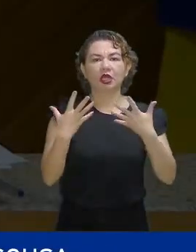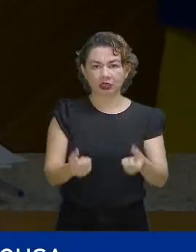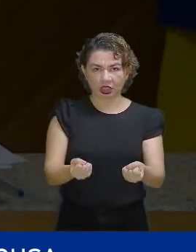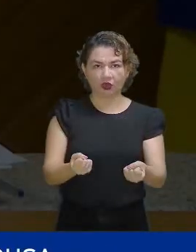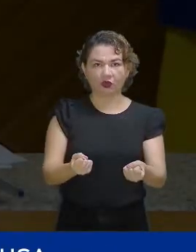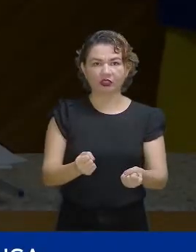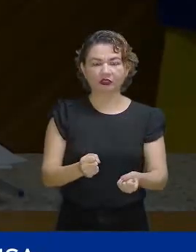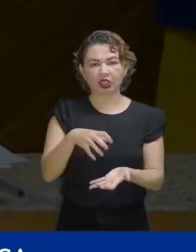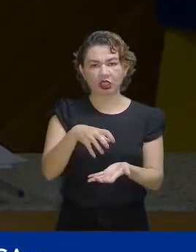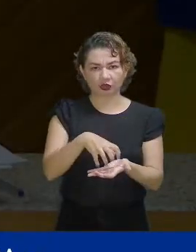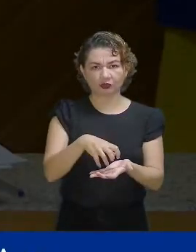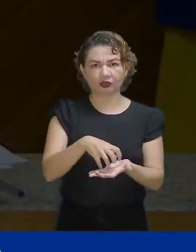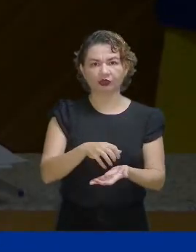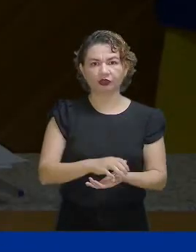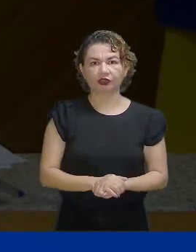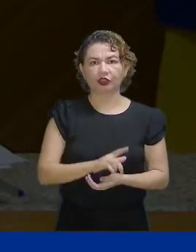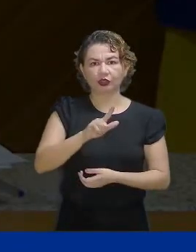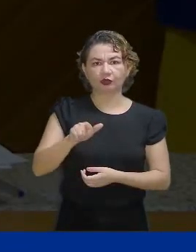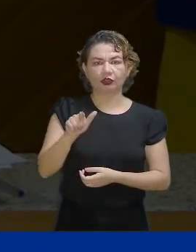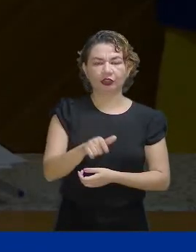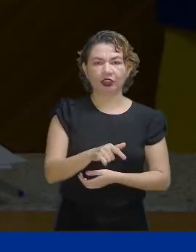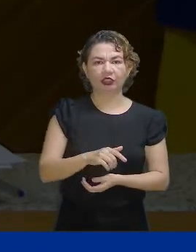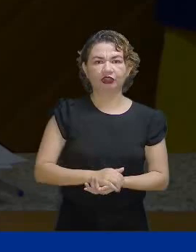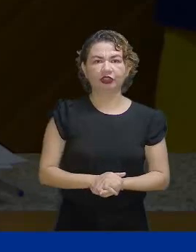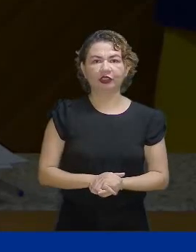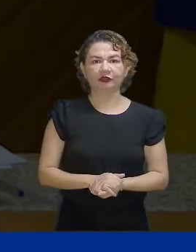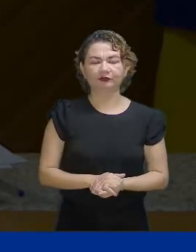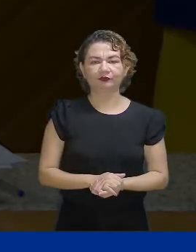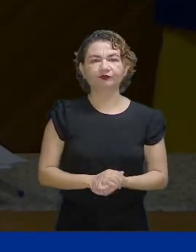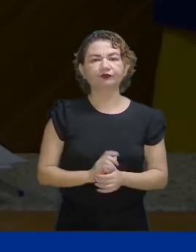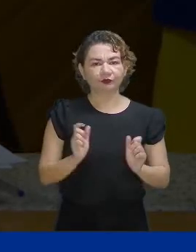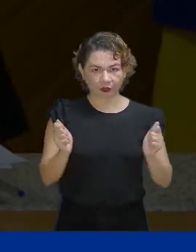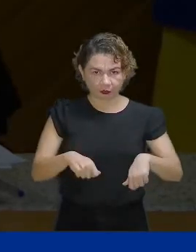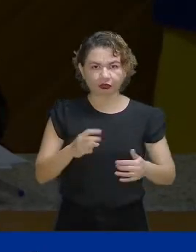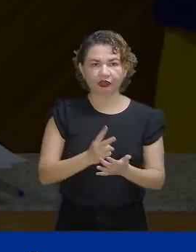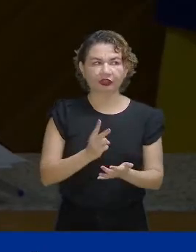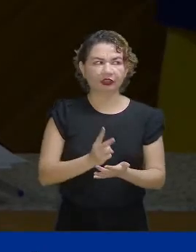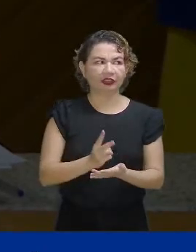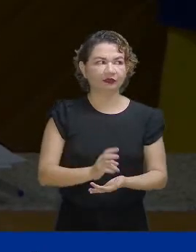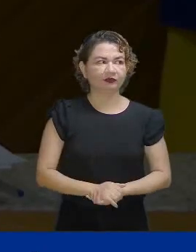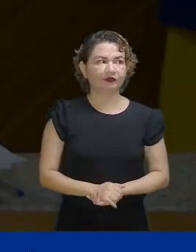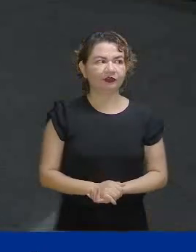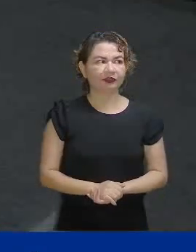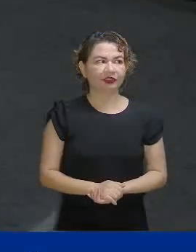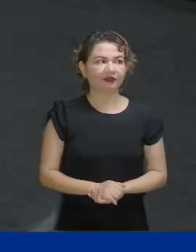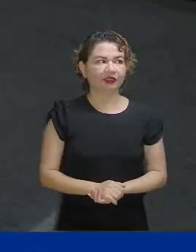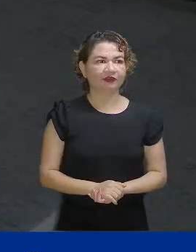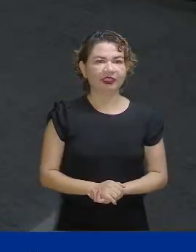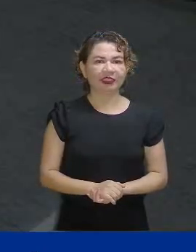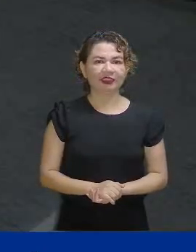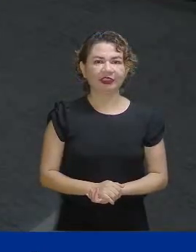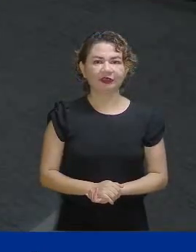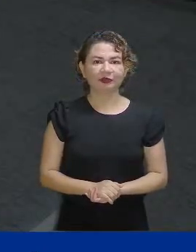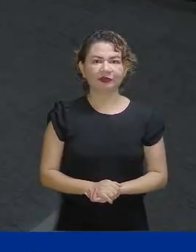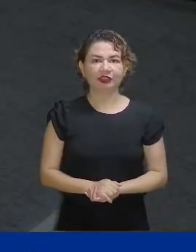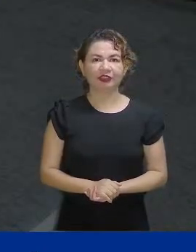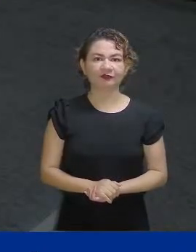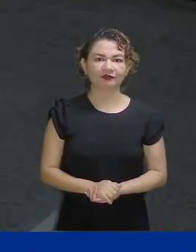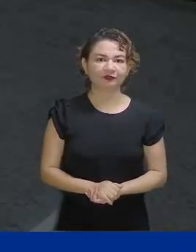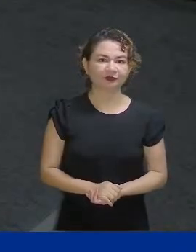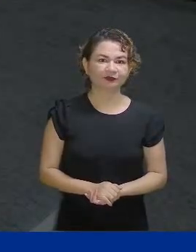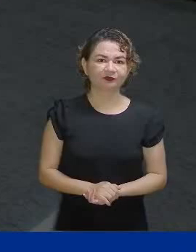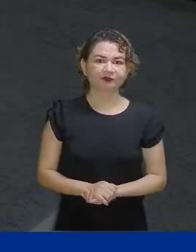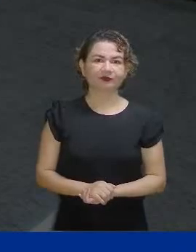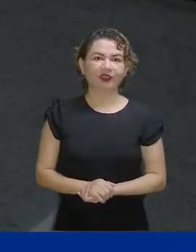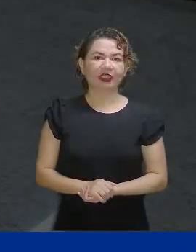a preliminar rejeitada, de nulidade rejeitada à unanimidade. Pode prosseguir, excelência. Conforme relatado, o juízo da segunda